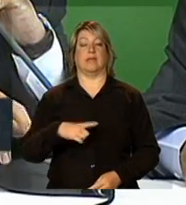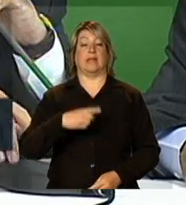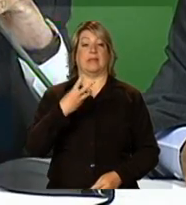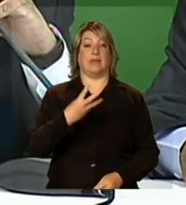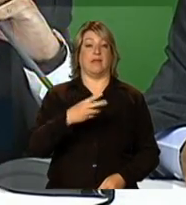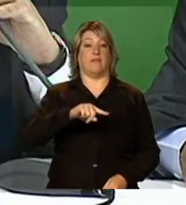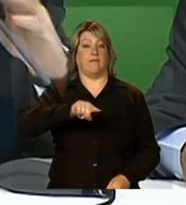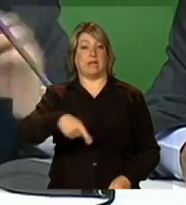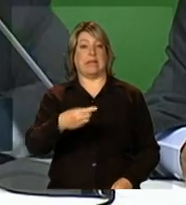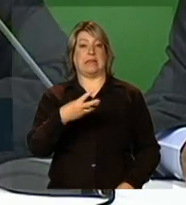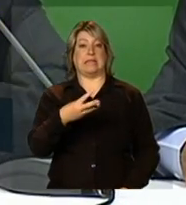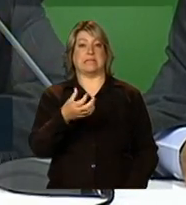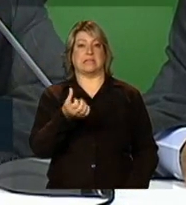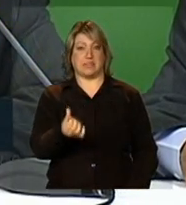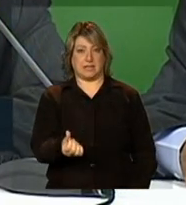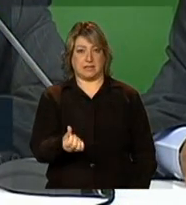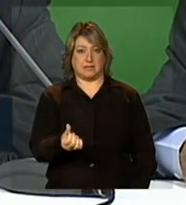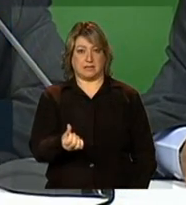3,36